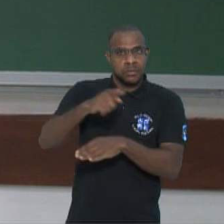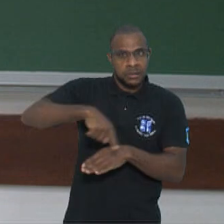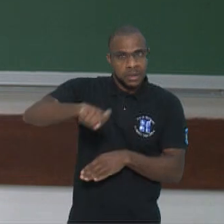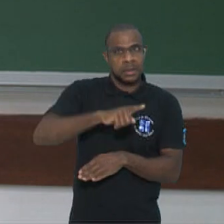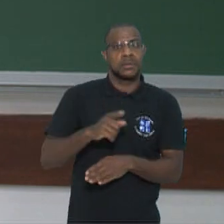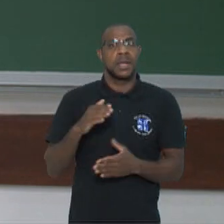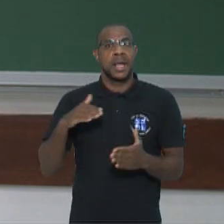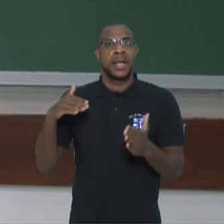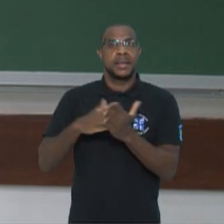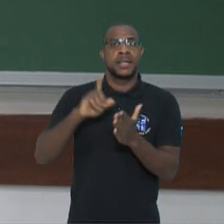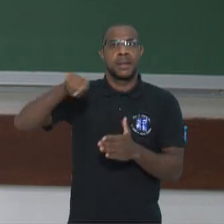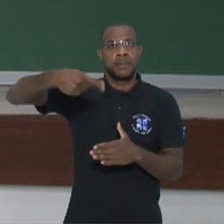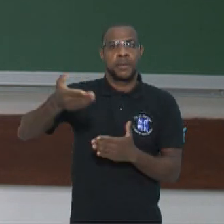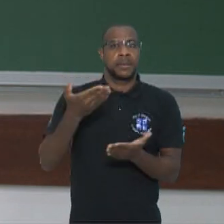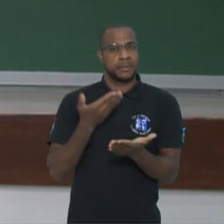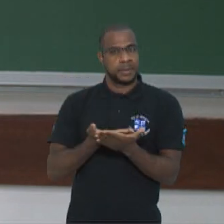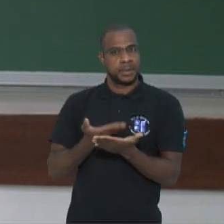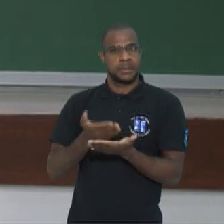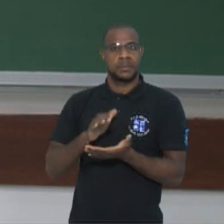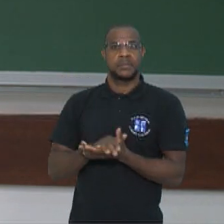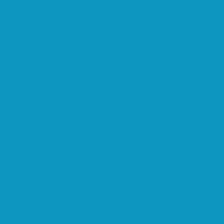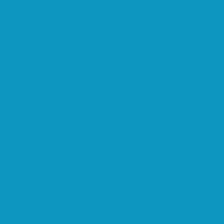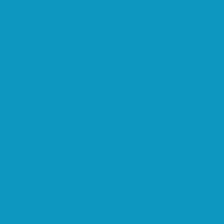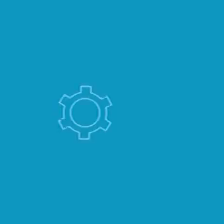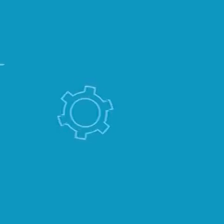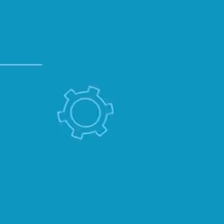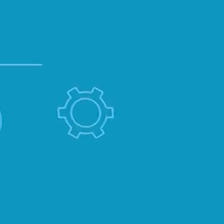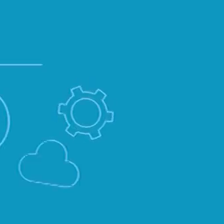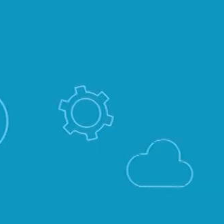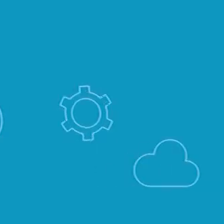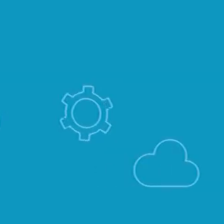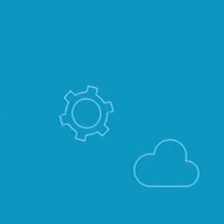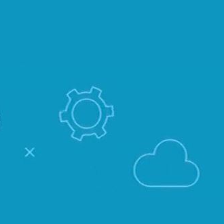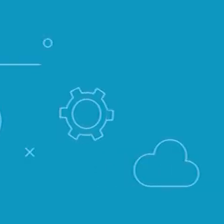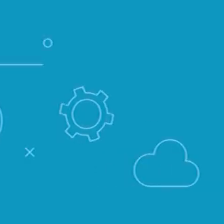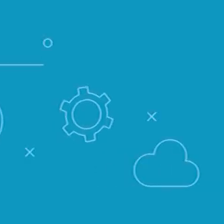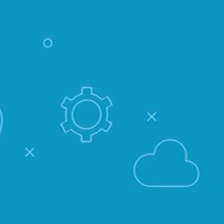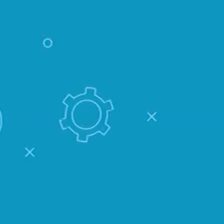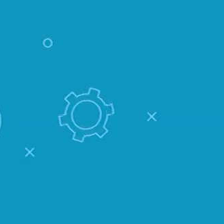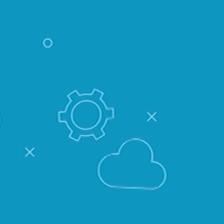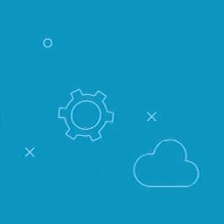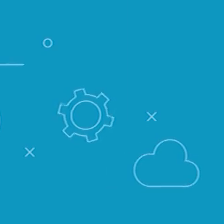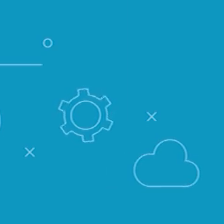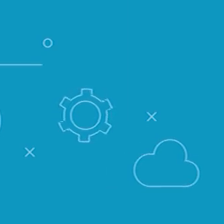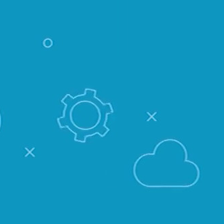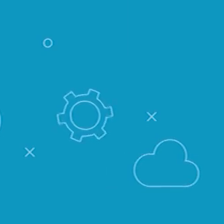a próxima aula.